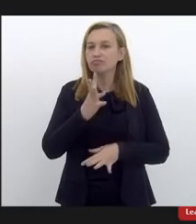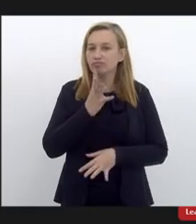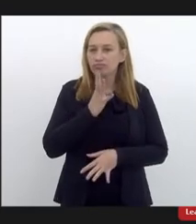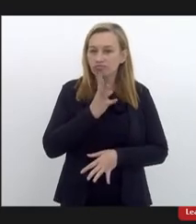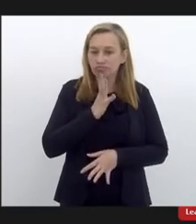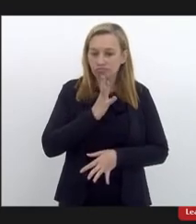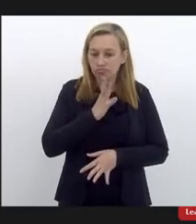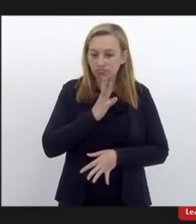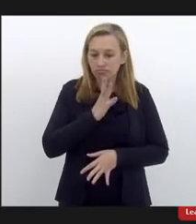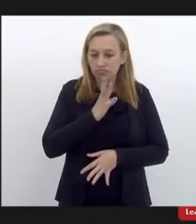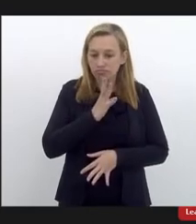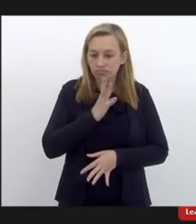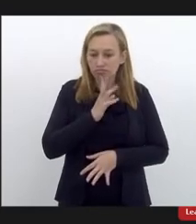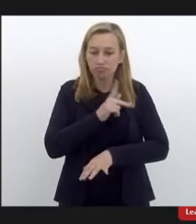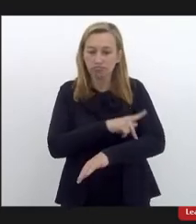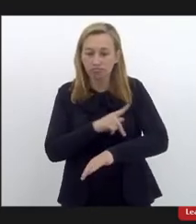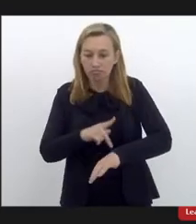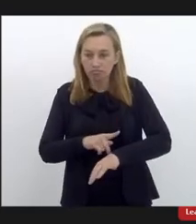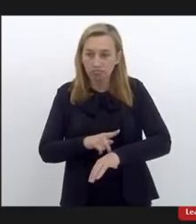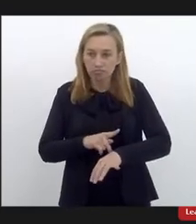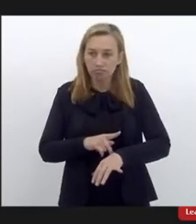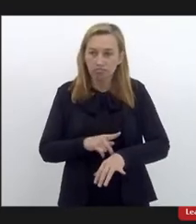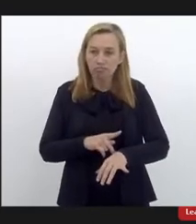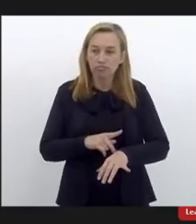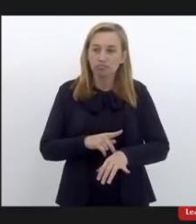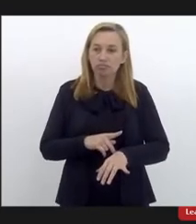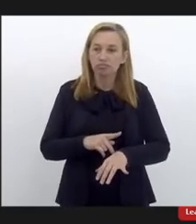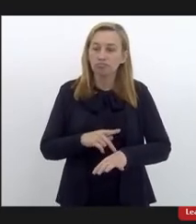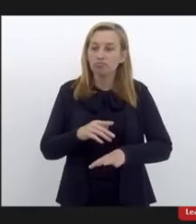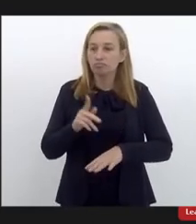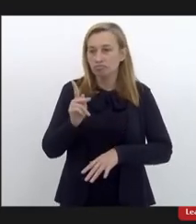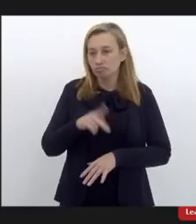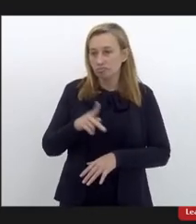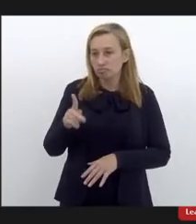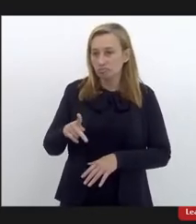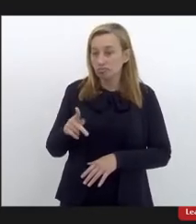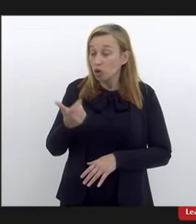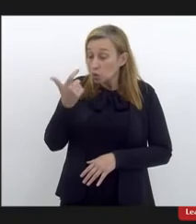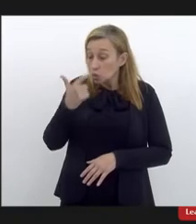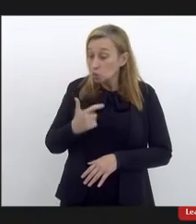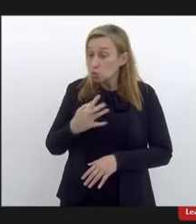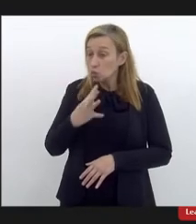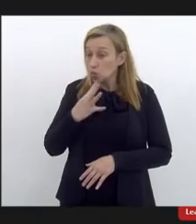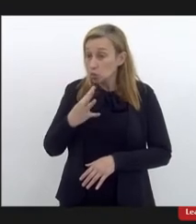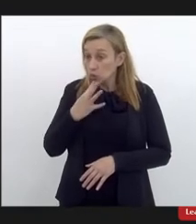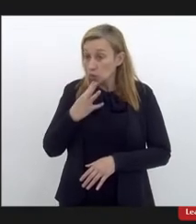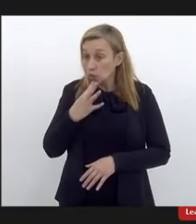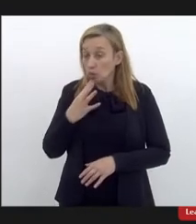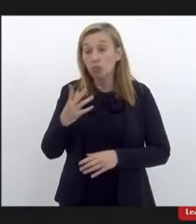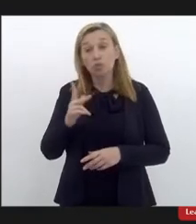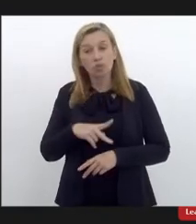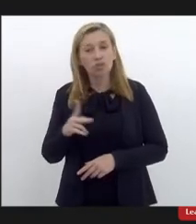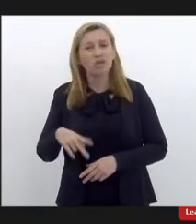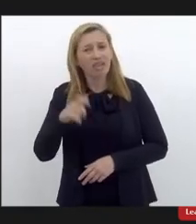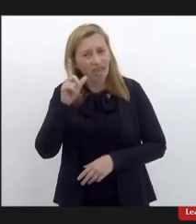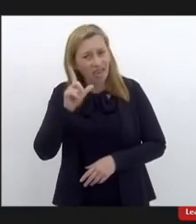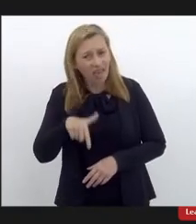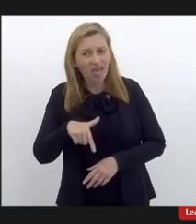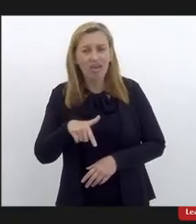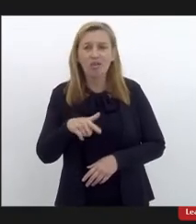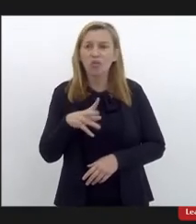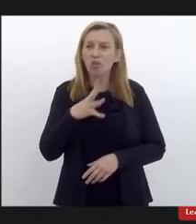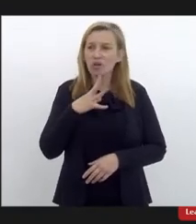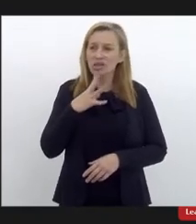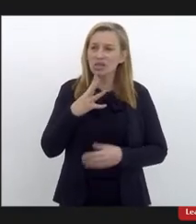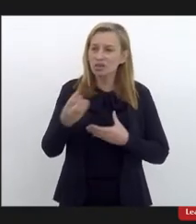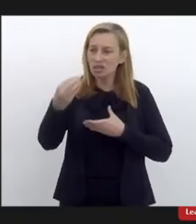reconhecer o pedagogo como docente, né, nos reconhecermos como professores, é reconhecermos a evolução que